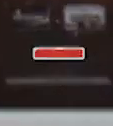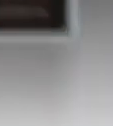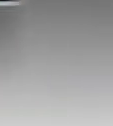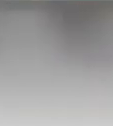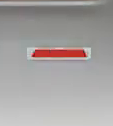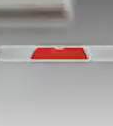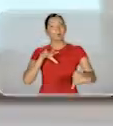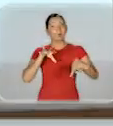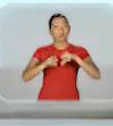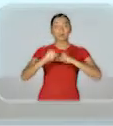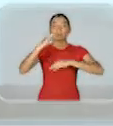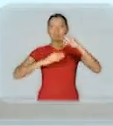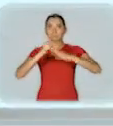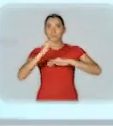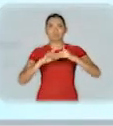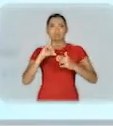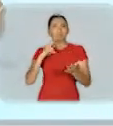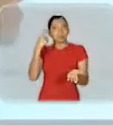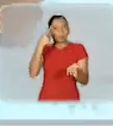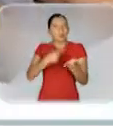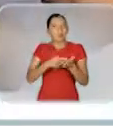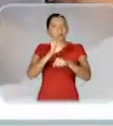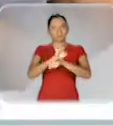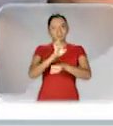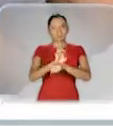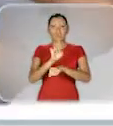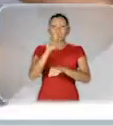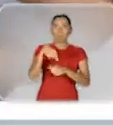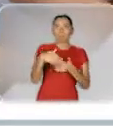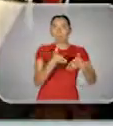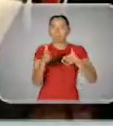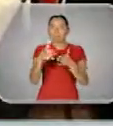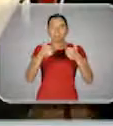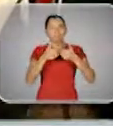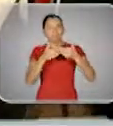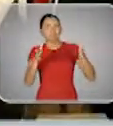instituição. Formação de profissionais comprometidos